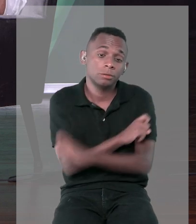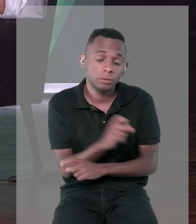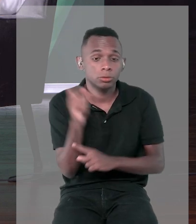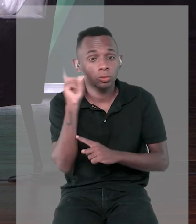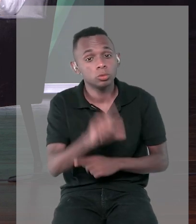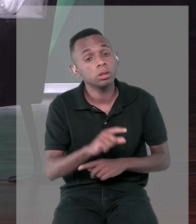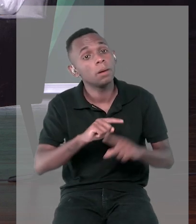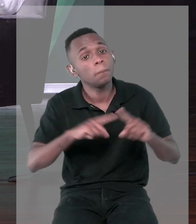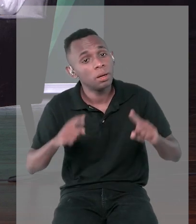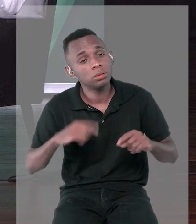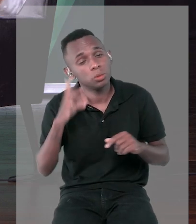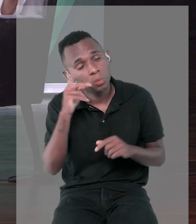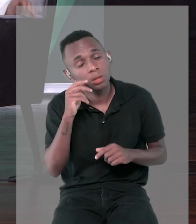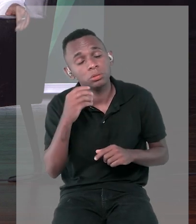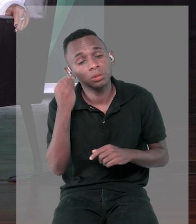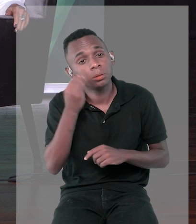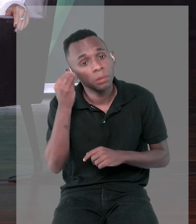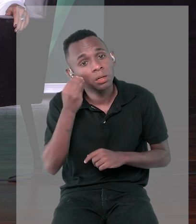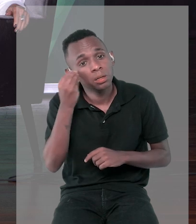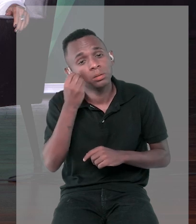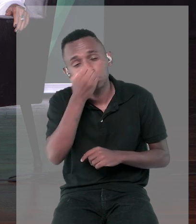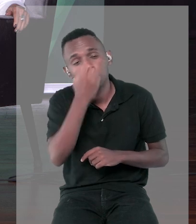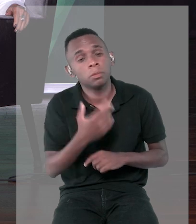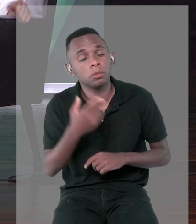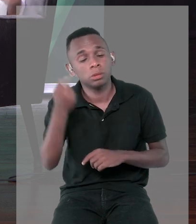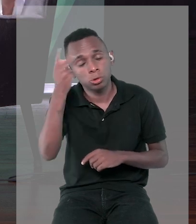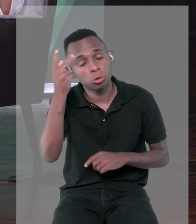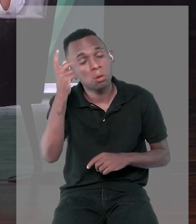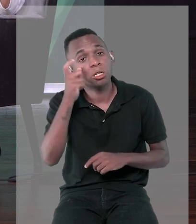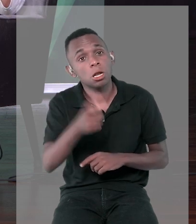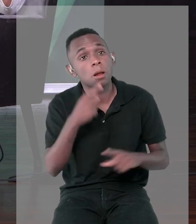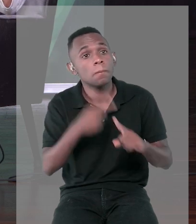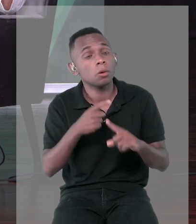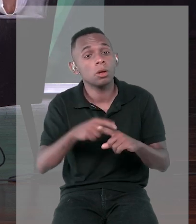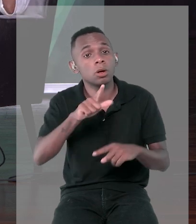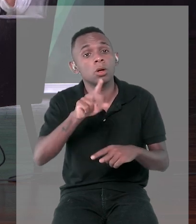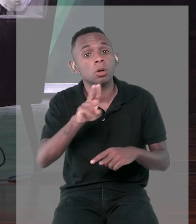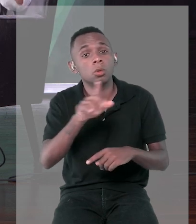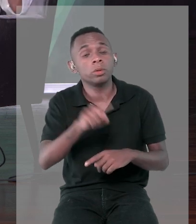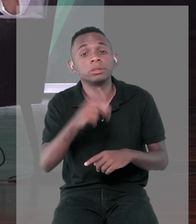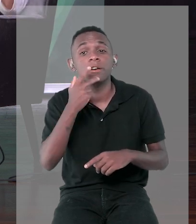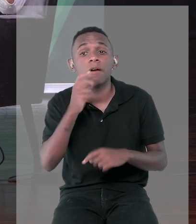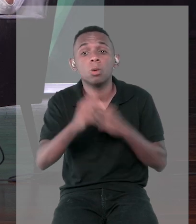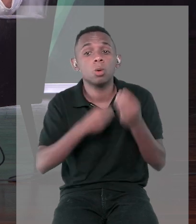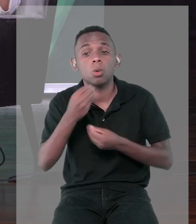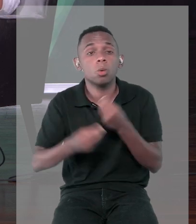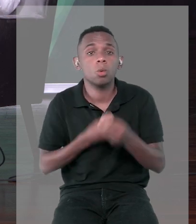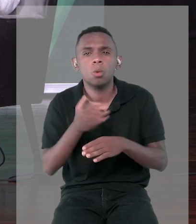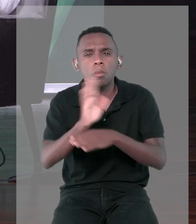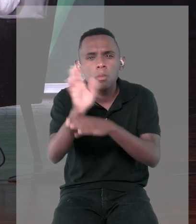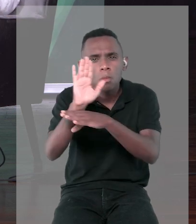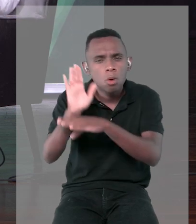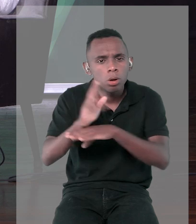isso, eu acho que vale a pena. A experiência de São Paulo foi muito interessante, porque daí o Luiz Fernando fala do modo dele